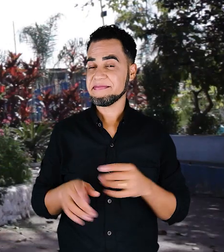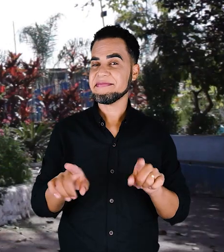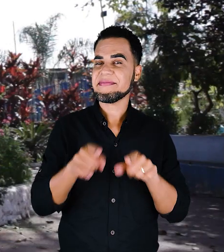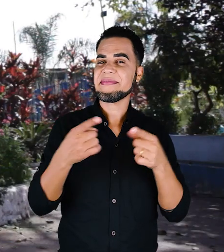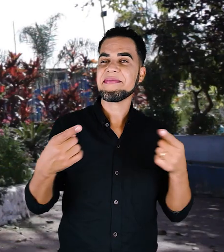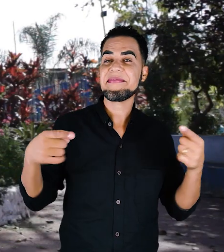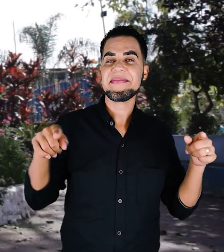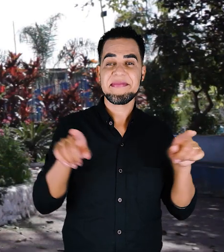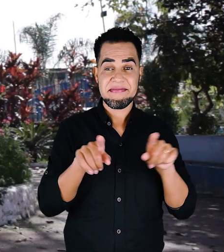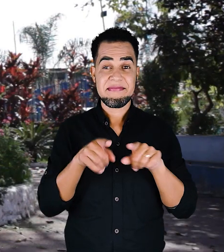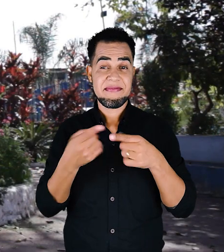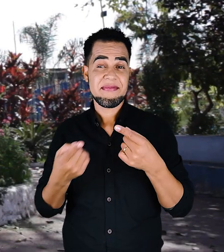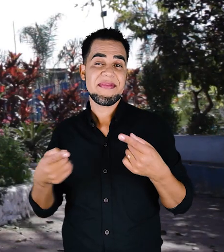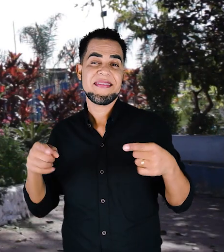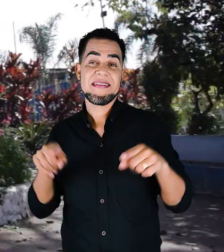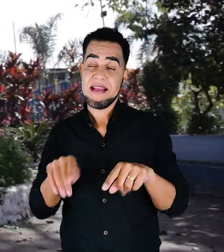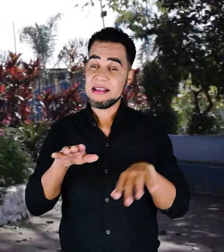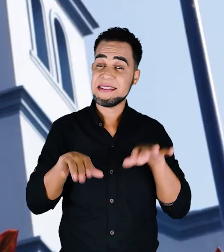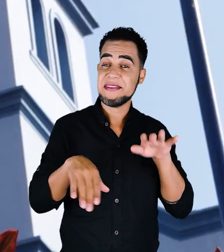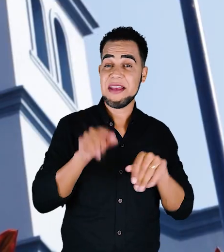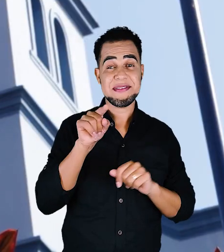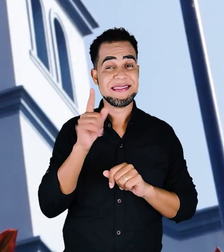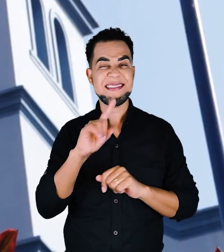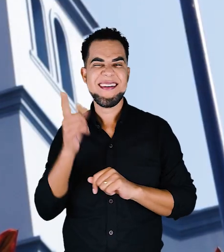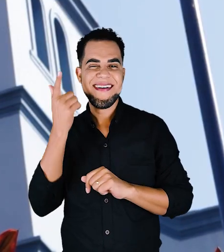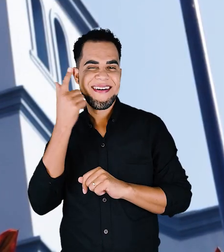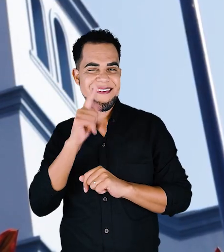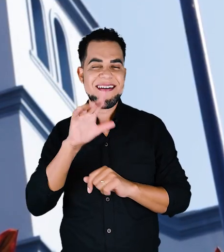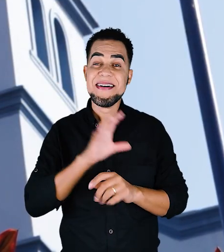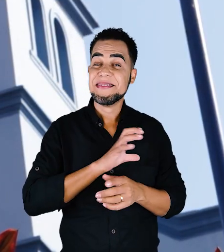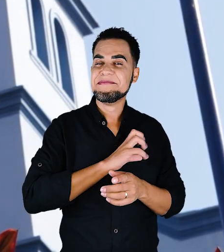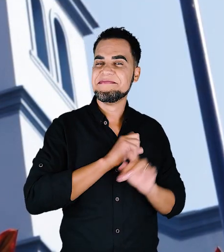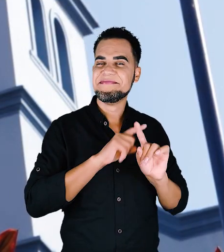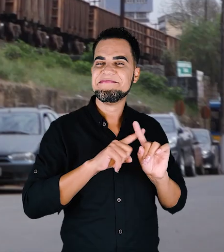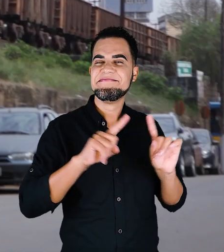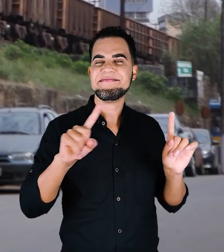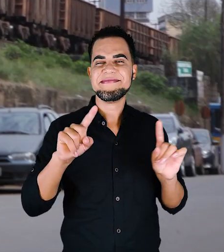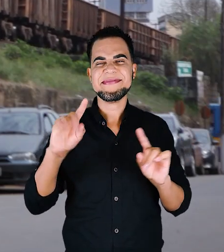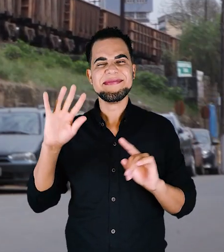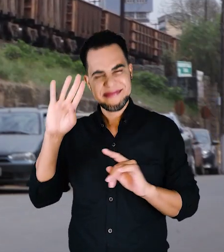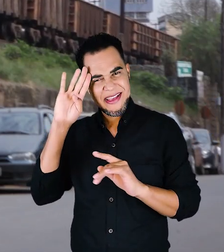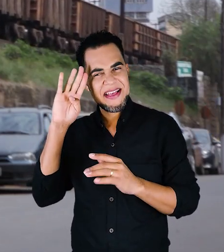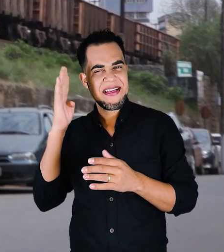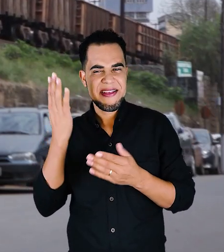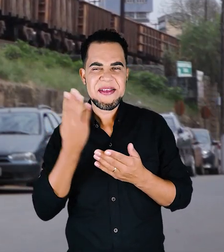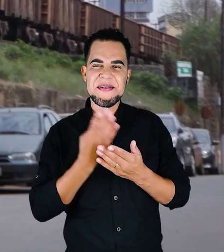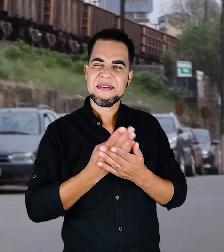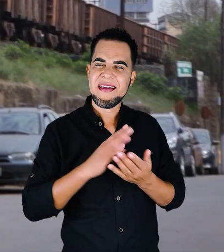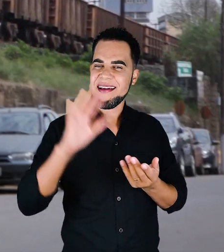Mesmo que você não consiga amar, a fé há de